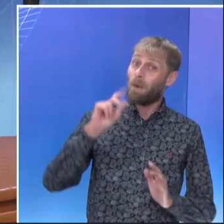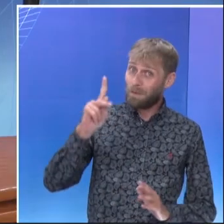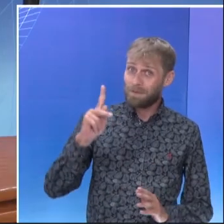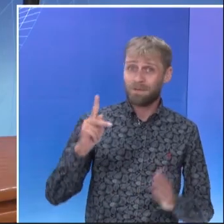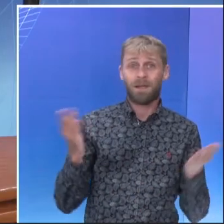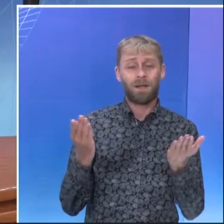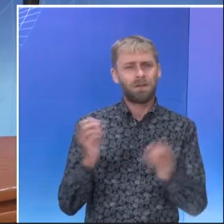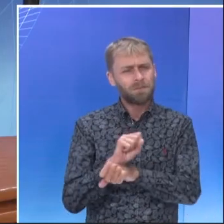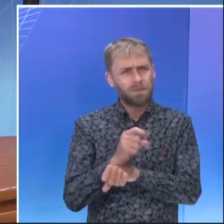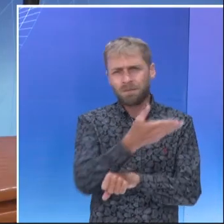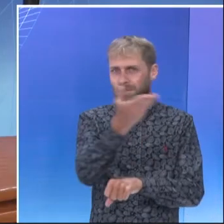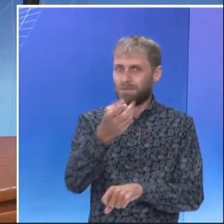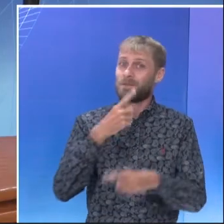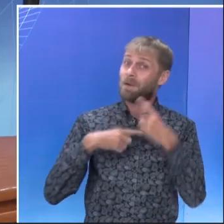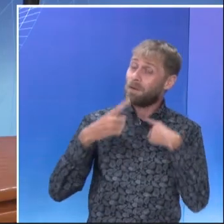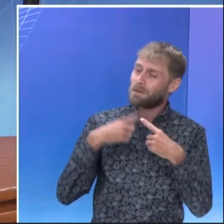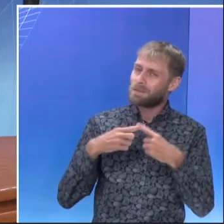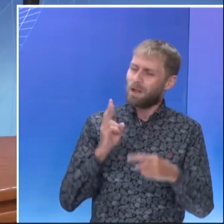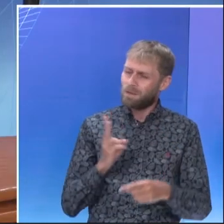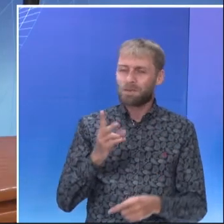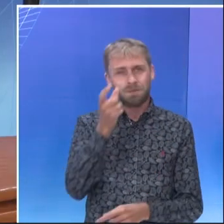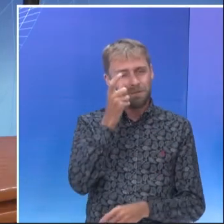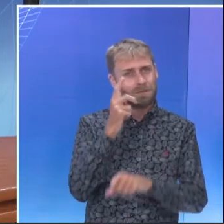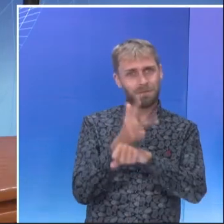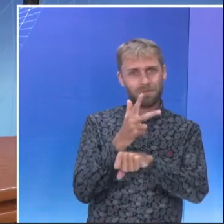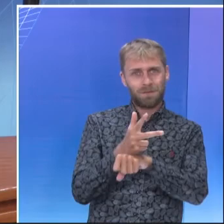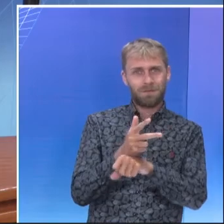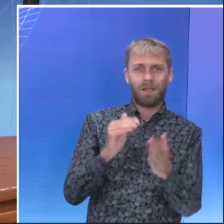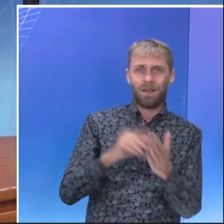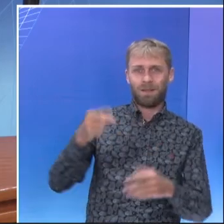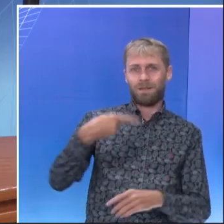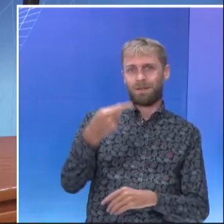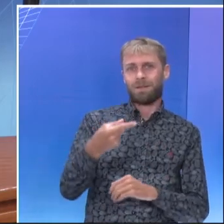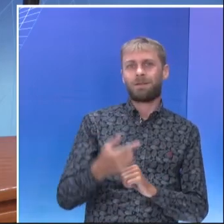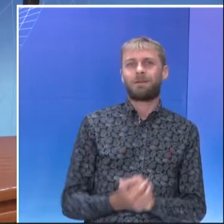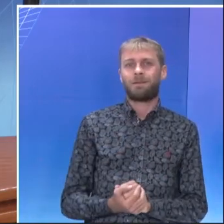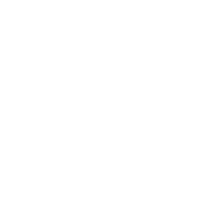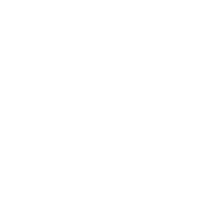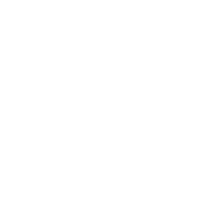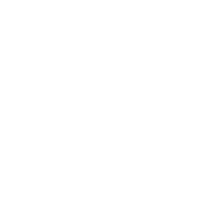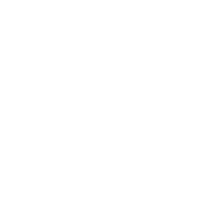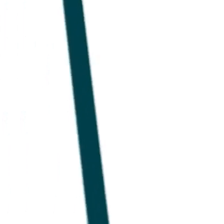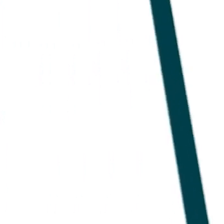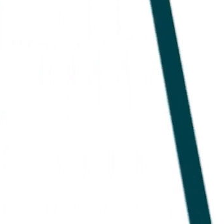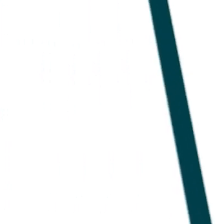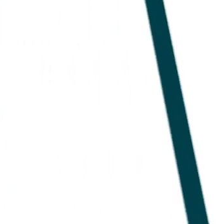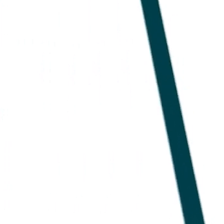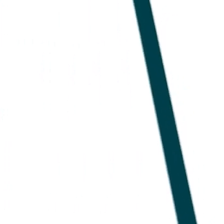Então é isso. Espero que tenham gostado e continue assistindo os nossos vídeos. Até o próximo!